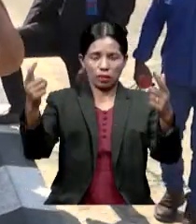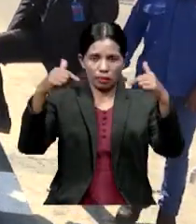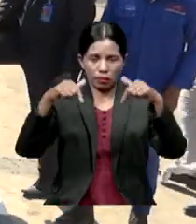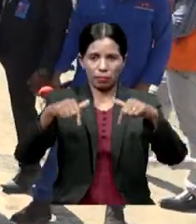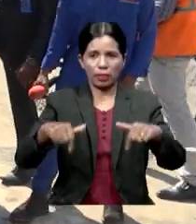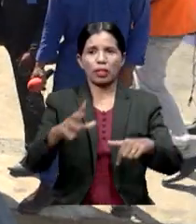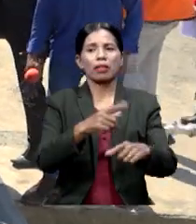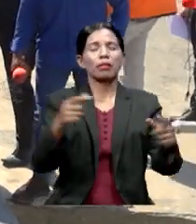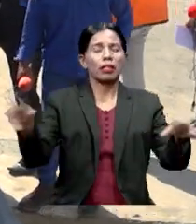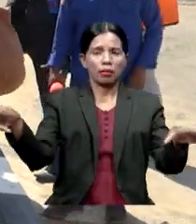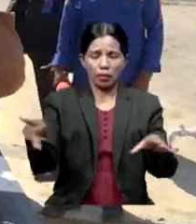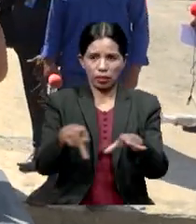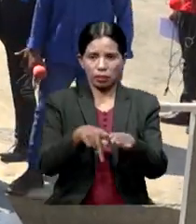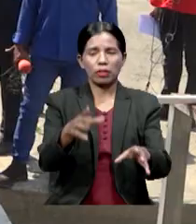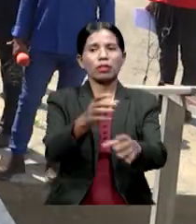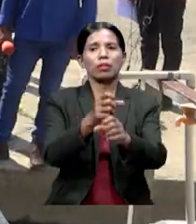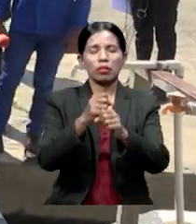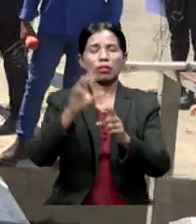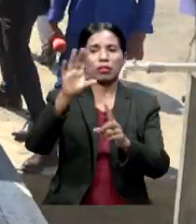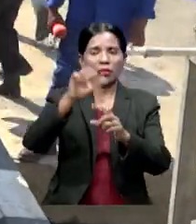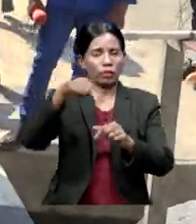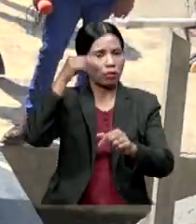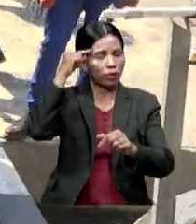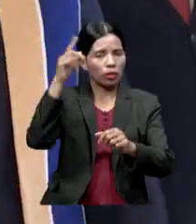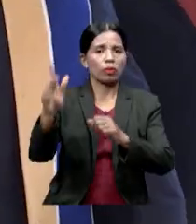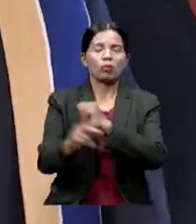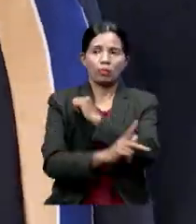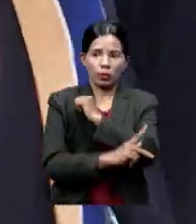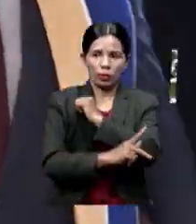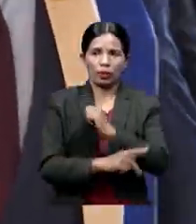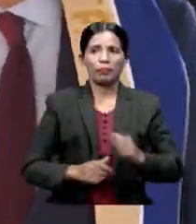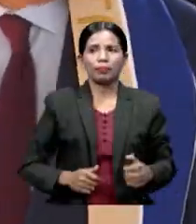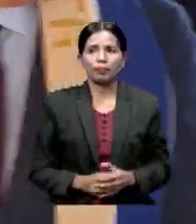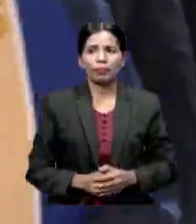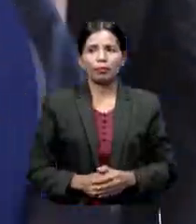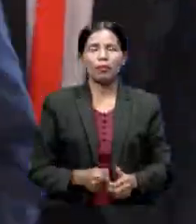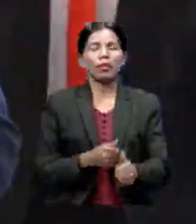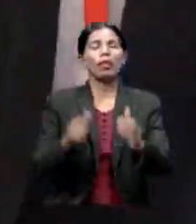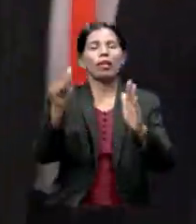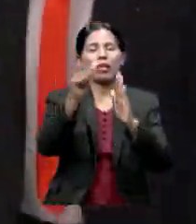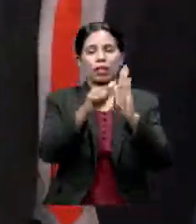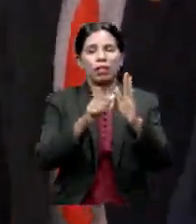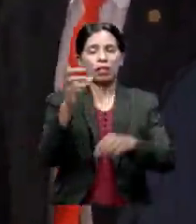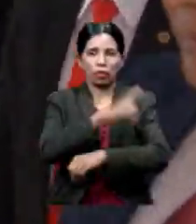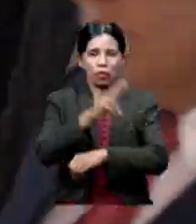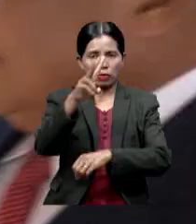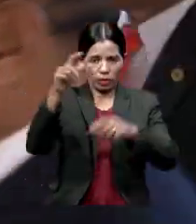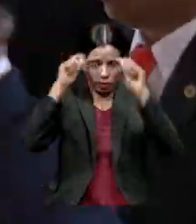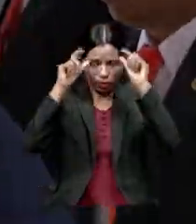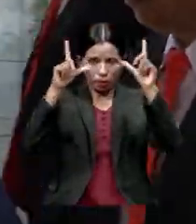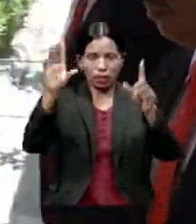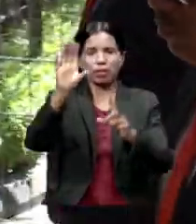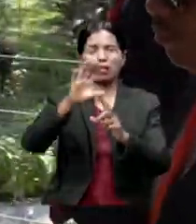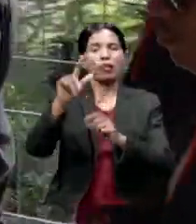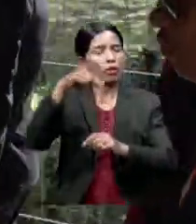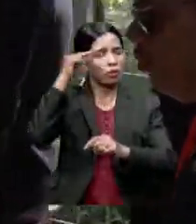Mos marca a presença do 16º Governo Portugal NEM. Trazenda durante Lorong Rua e a Timor-Leste, chefe do Governo